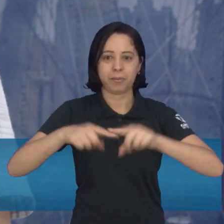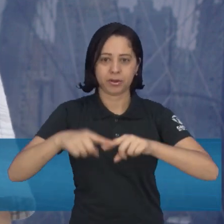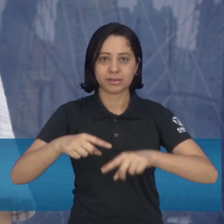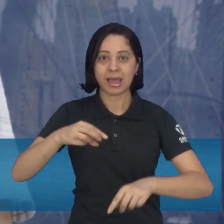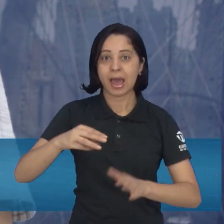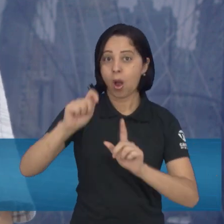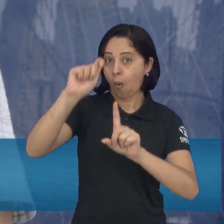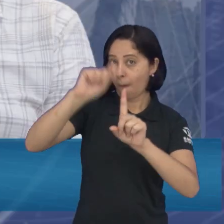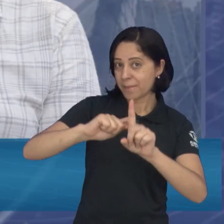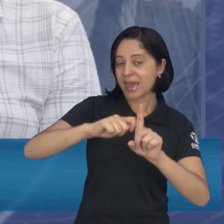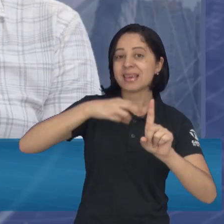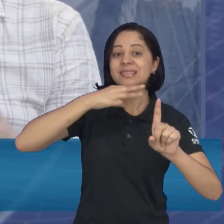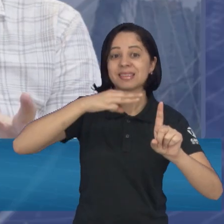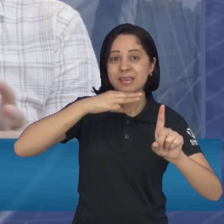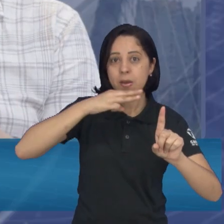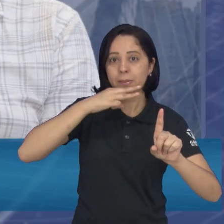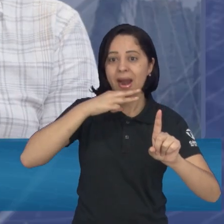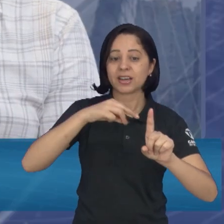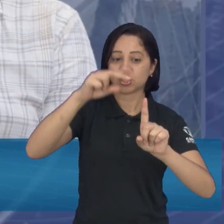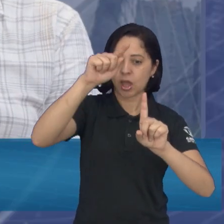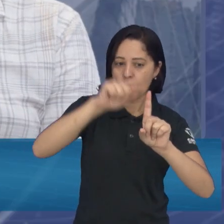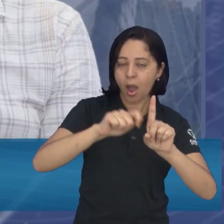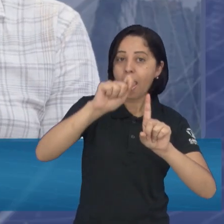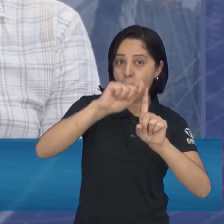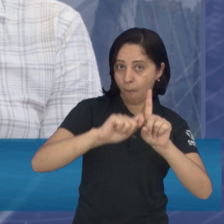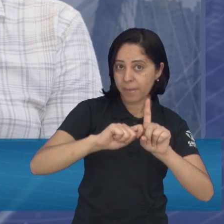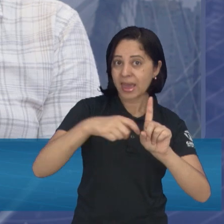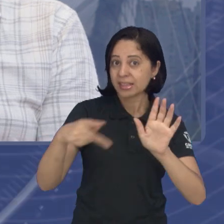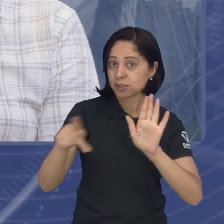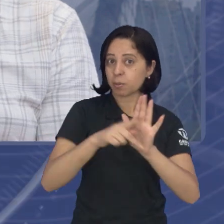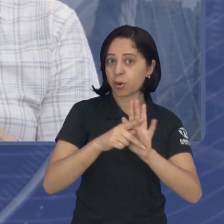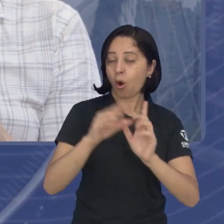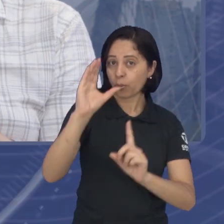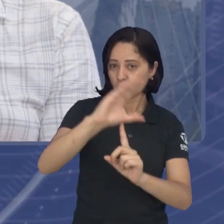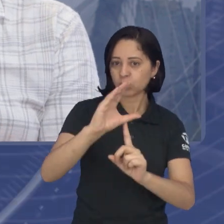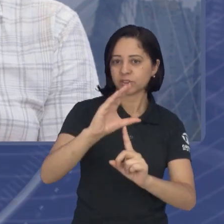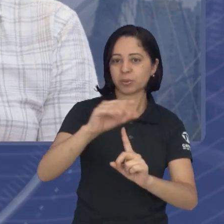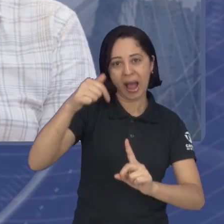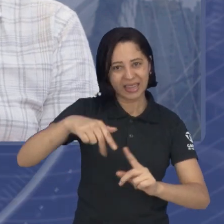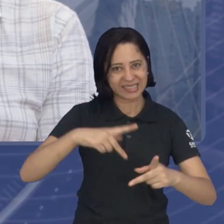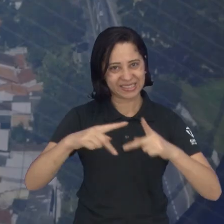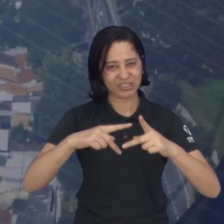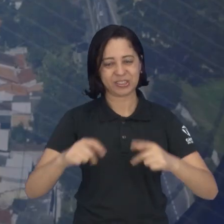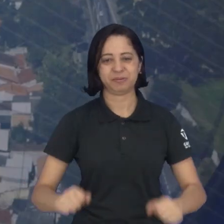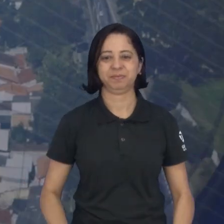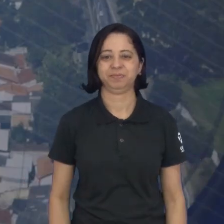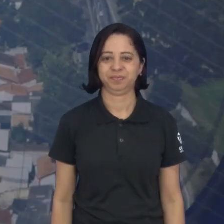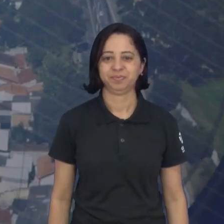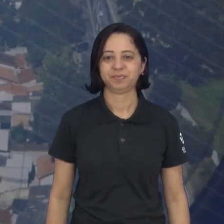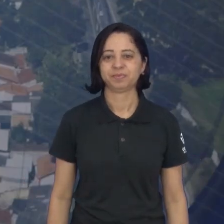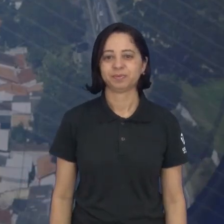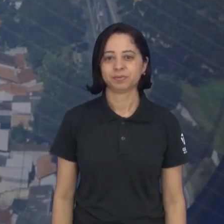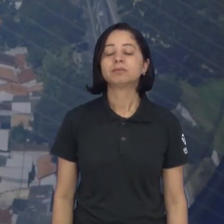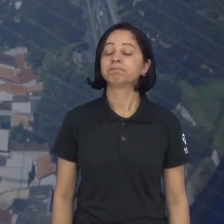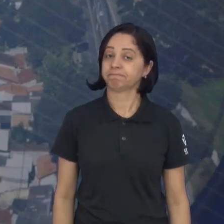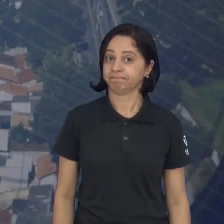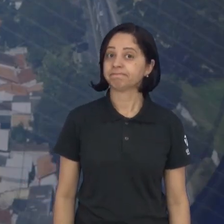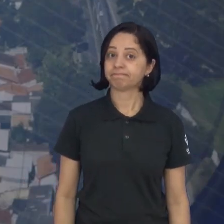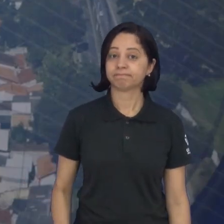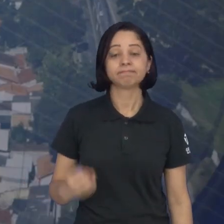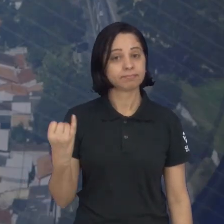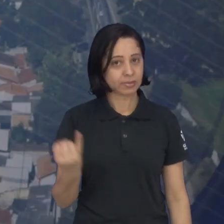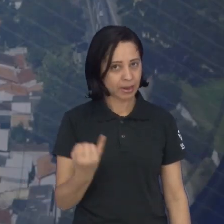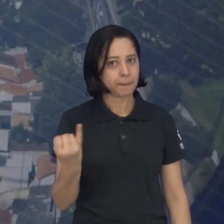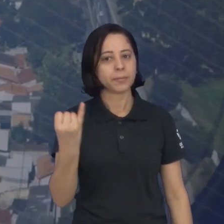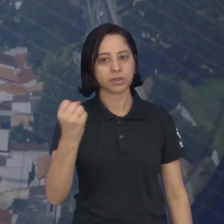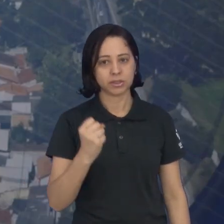mês do consumidor mesmo e isso vai pegar tranquilamente aqui no Brasil, e em São José dos Campos. Sim, é importante, né? Porque a gente vem também de